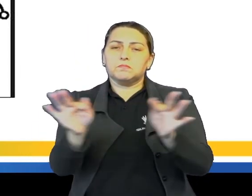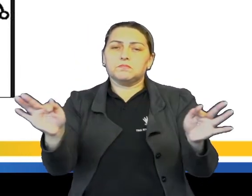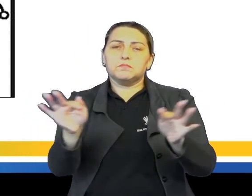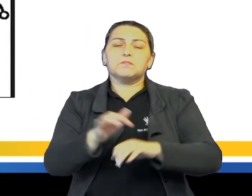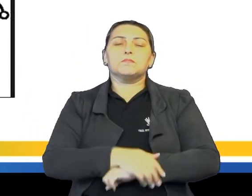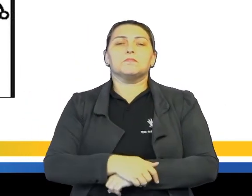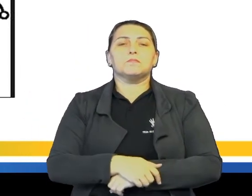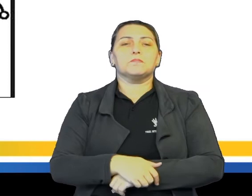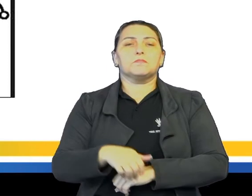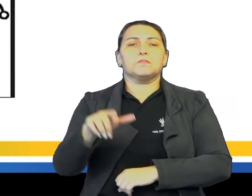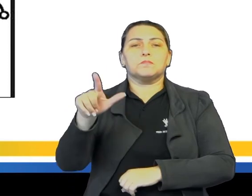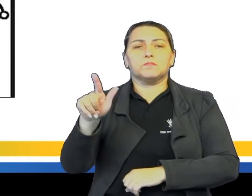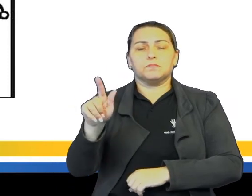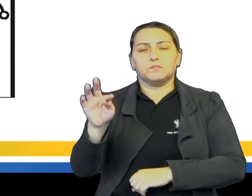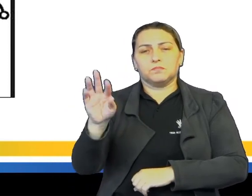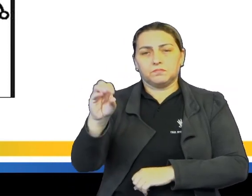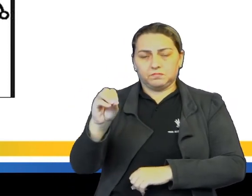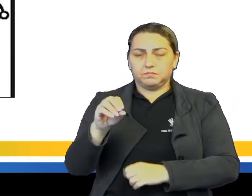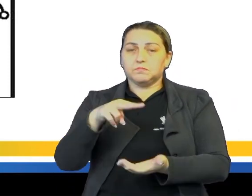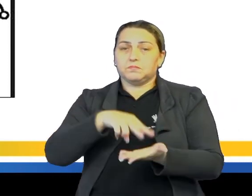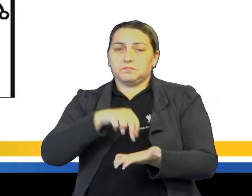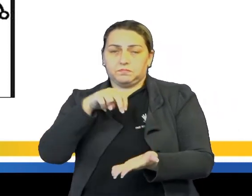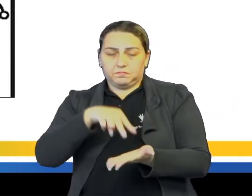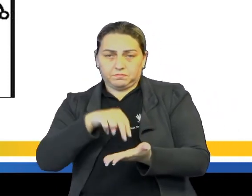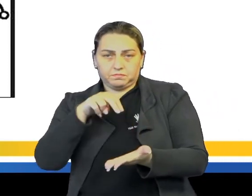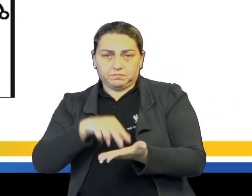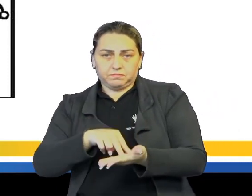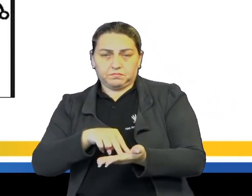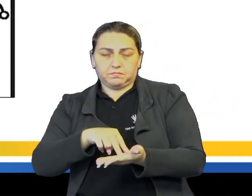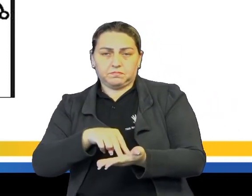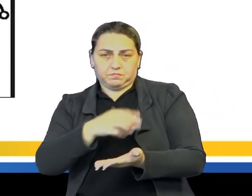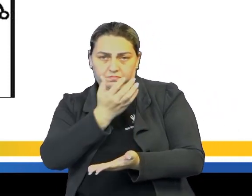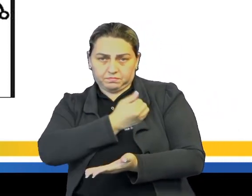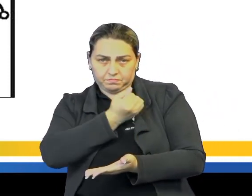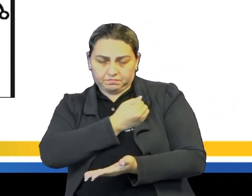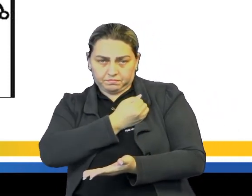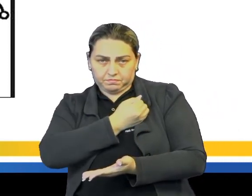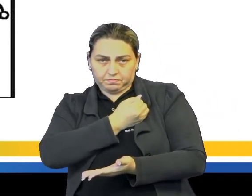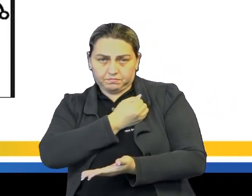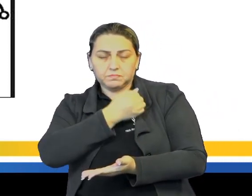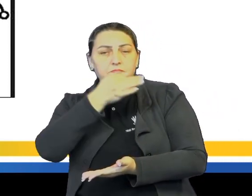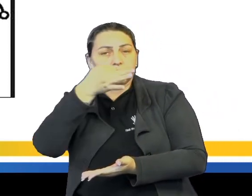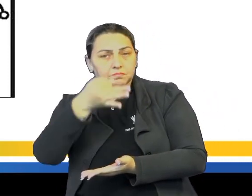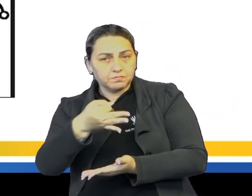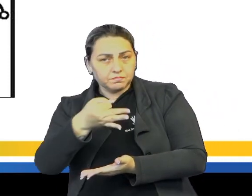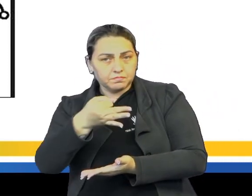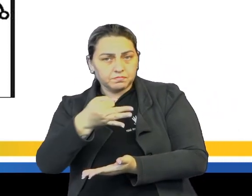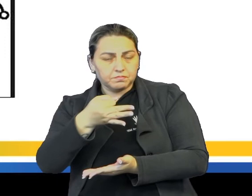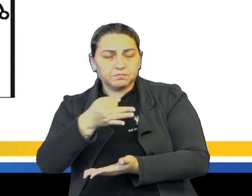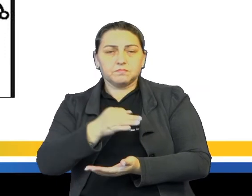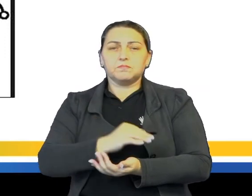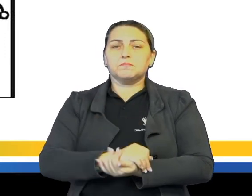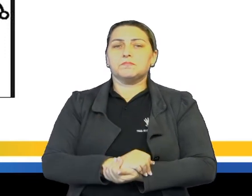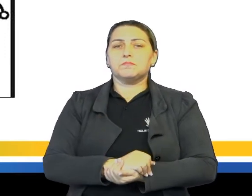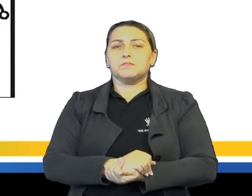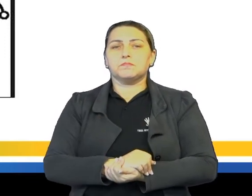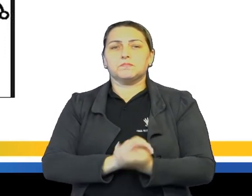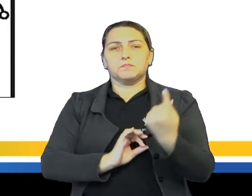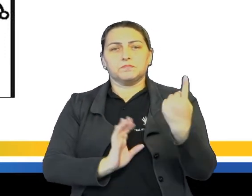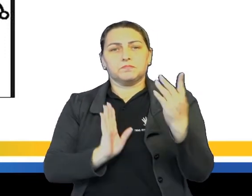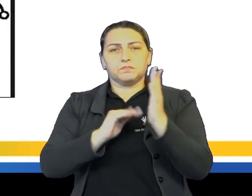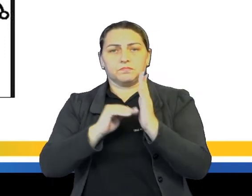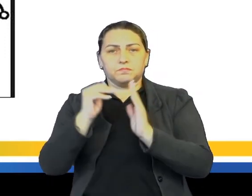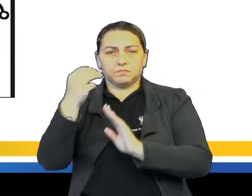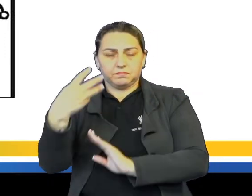frase. Guto pulou sem saltar numerais. Essa afirmação, vamos verificar. Guto, ele foi do 1 ao 3,